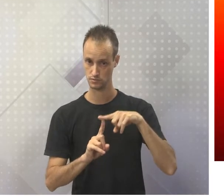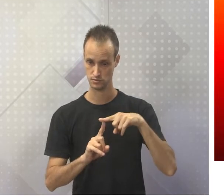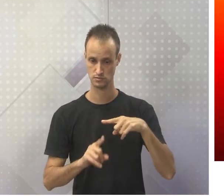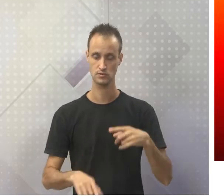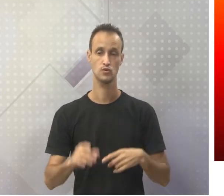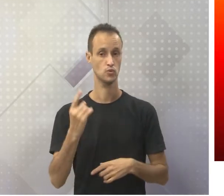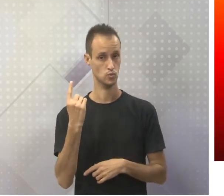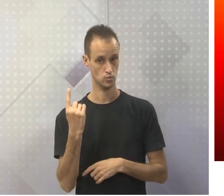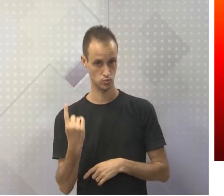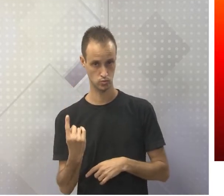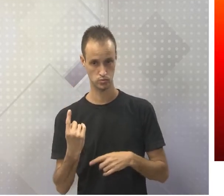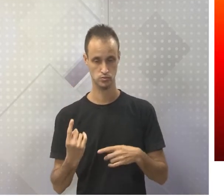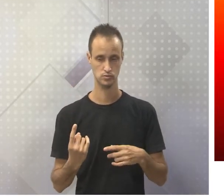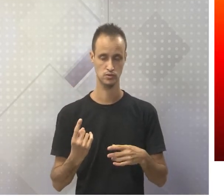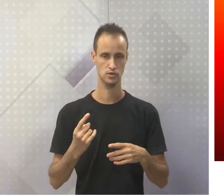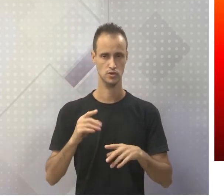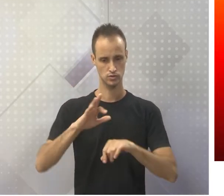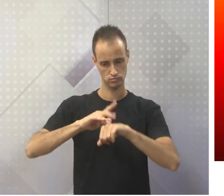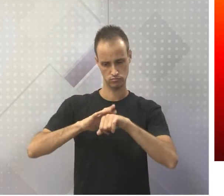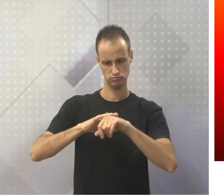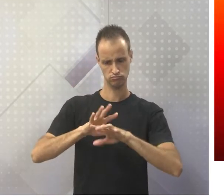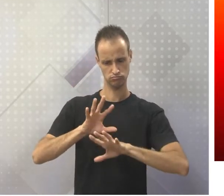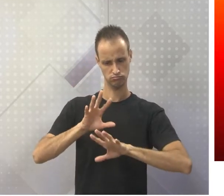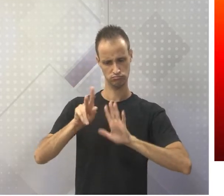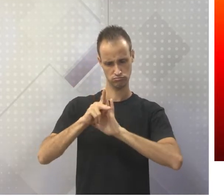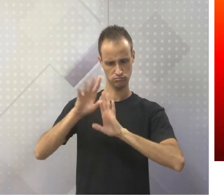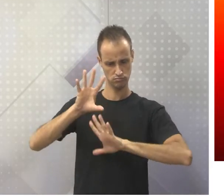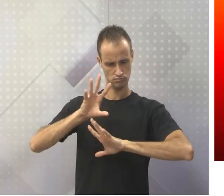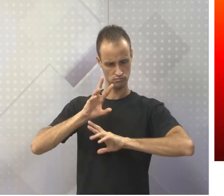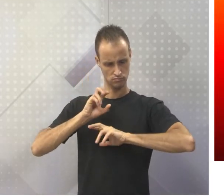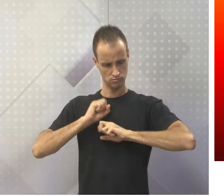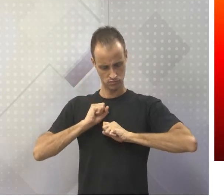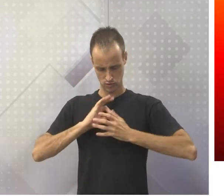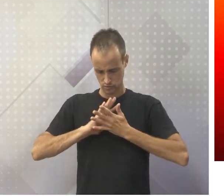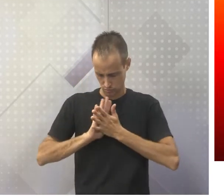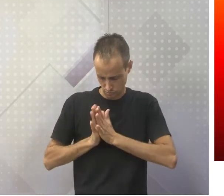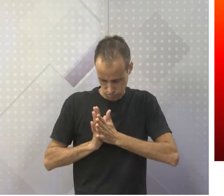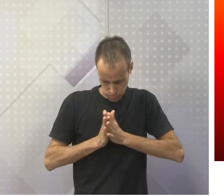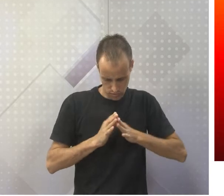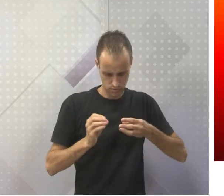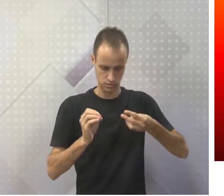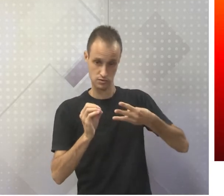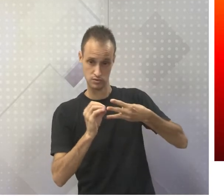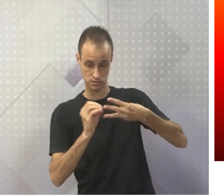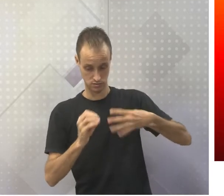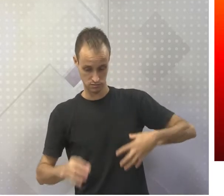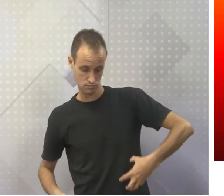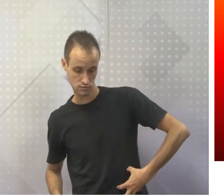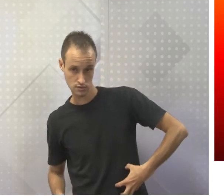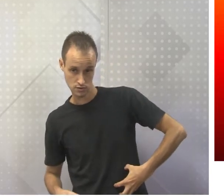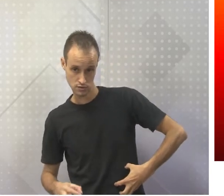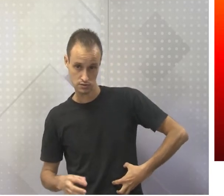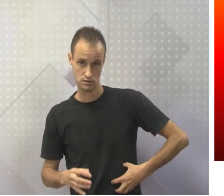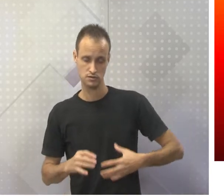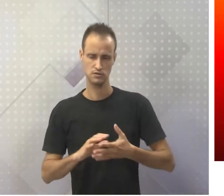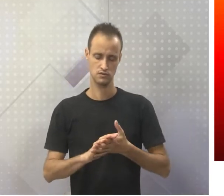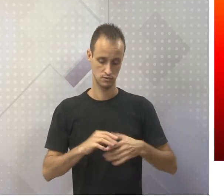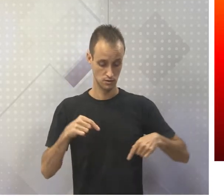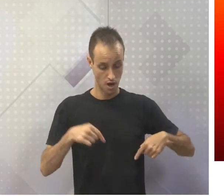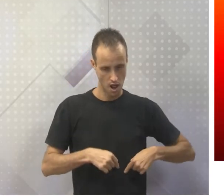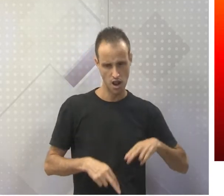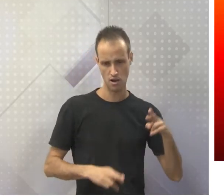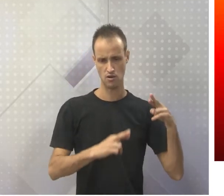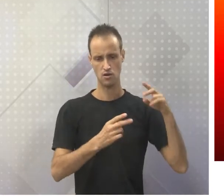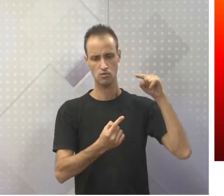1, que é a doença autoimune com destruição total das células betas do pâncreas, responsável pela produção de insulina.